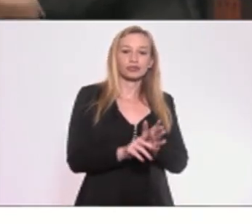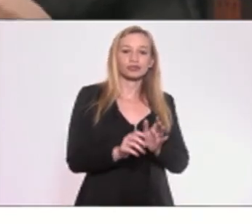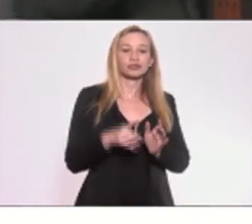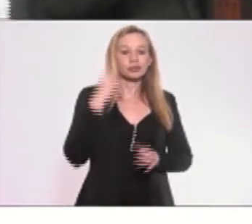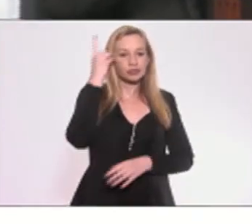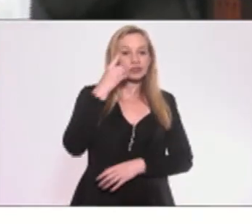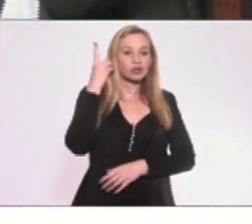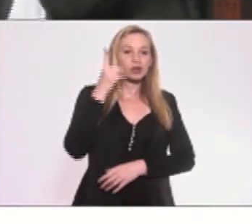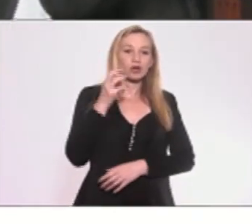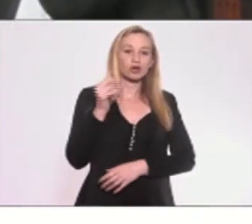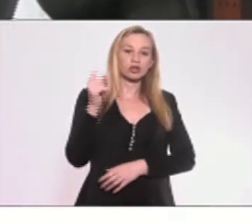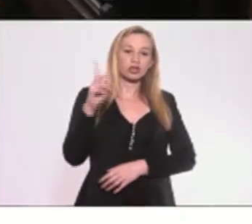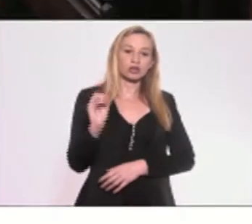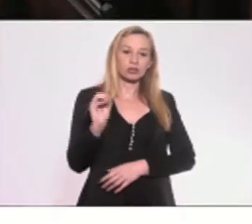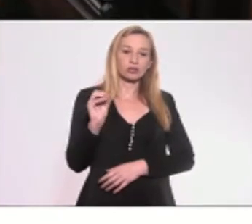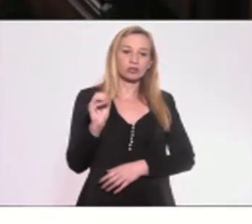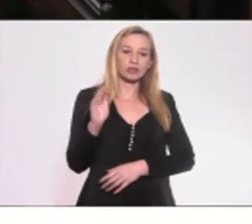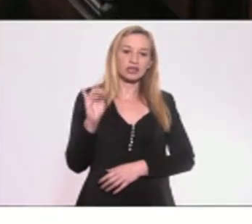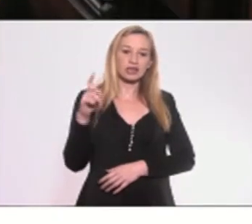Bacelar.